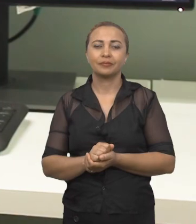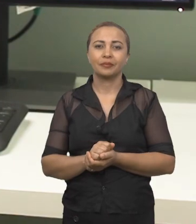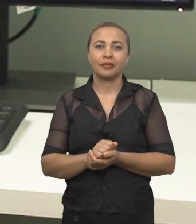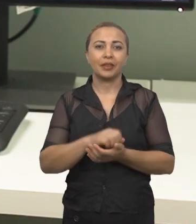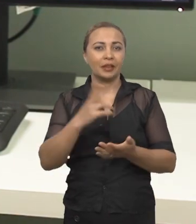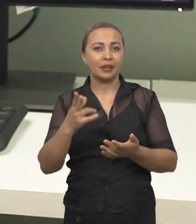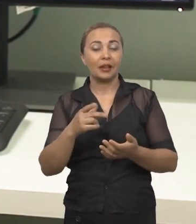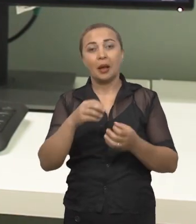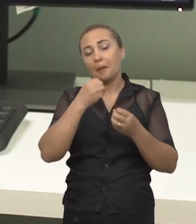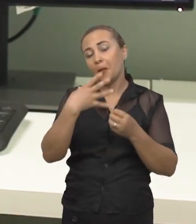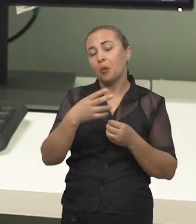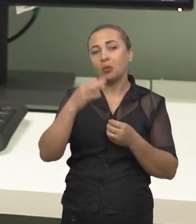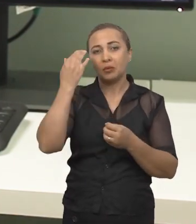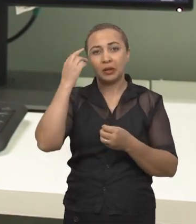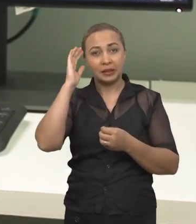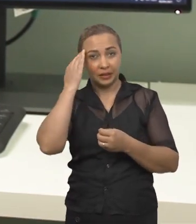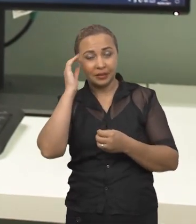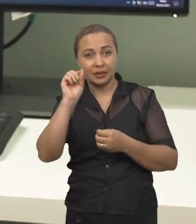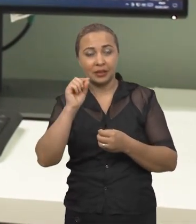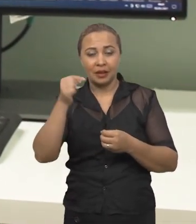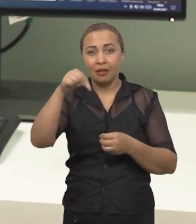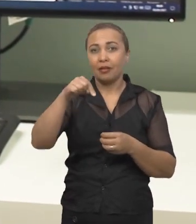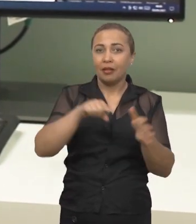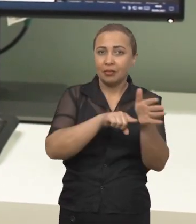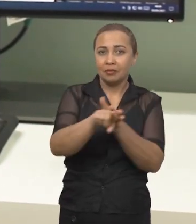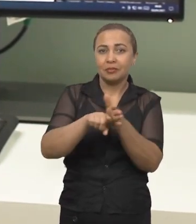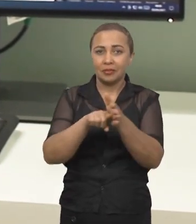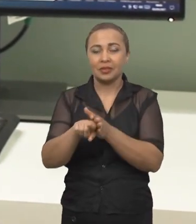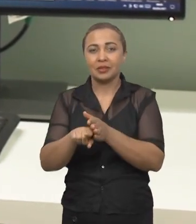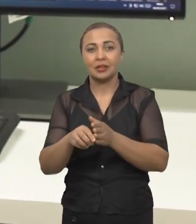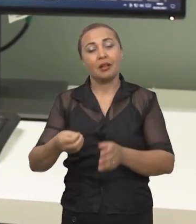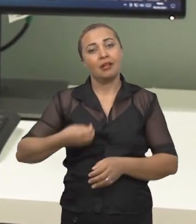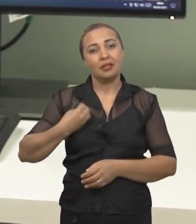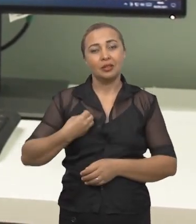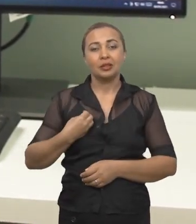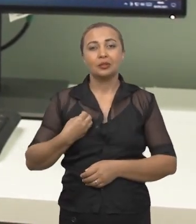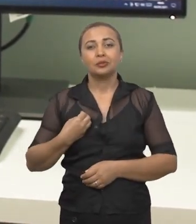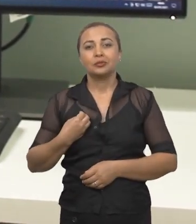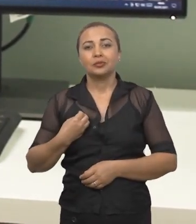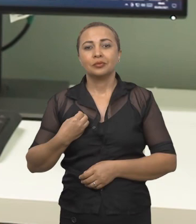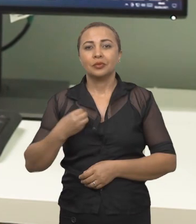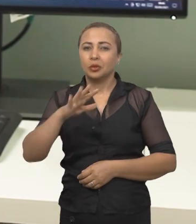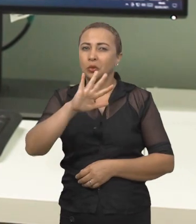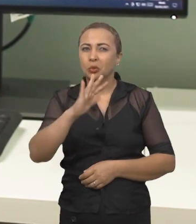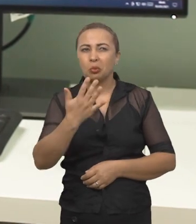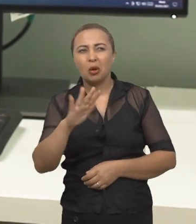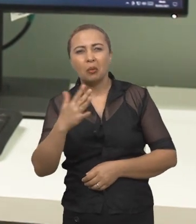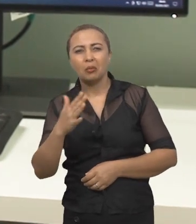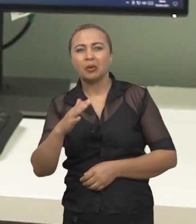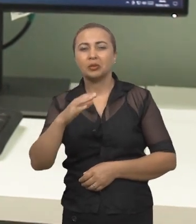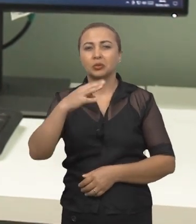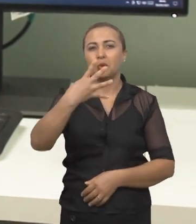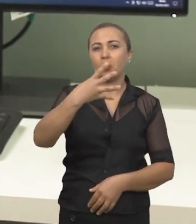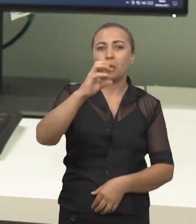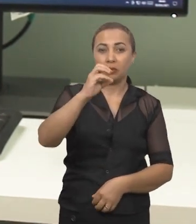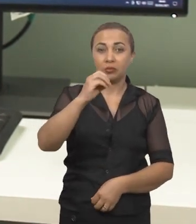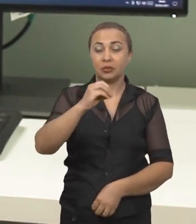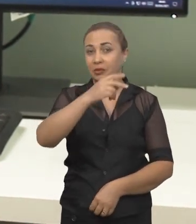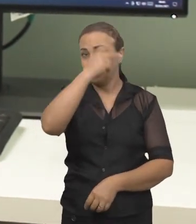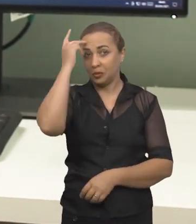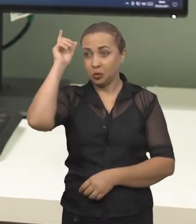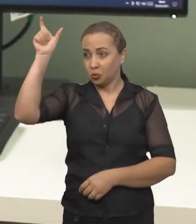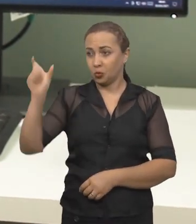interessante ressaltar que nessa pesquisa, né, participaram em torno de 400